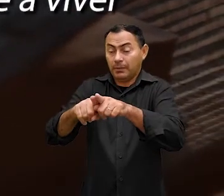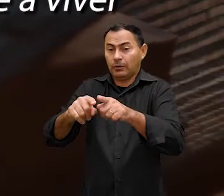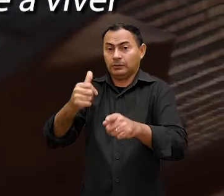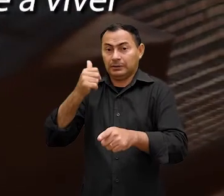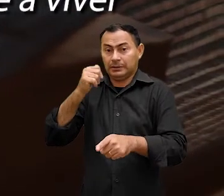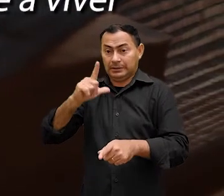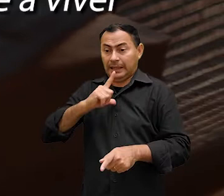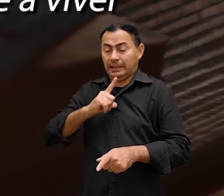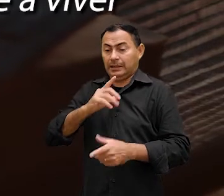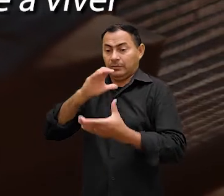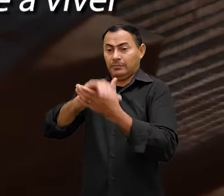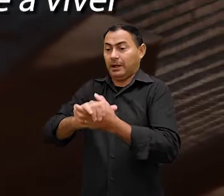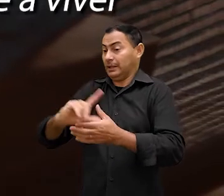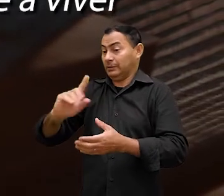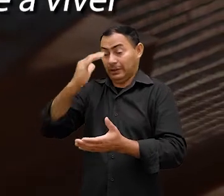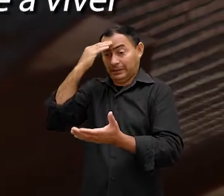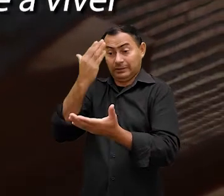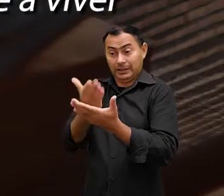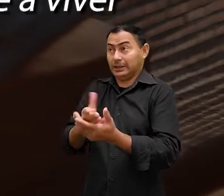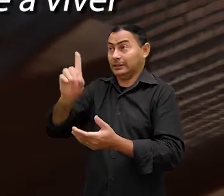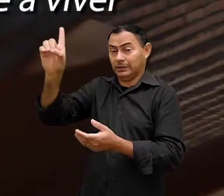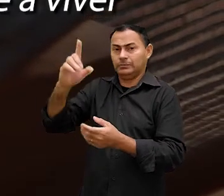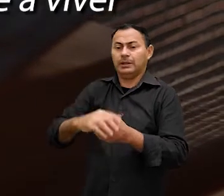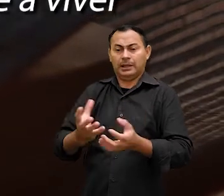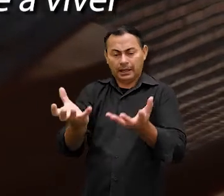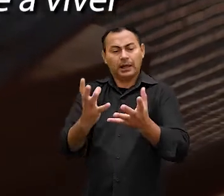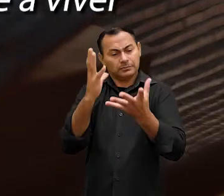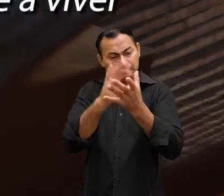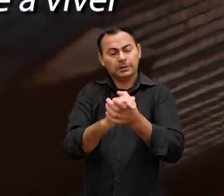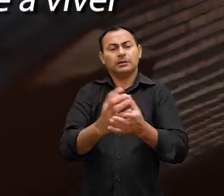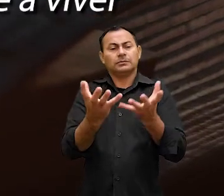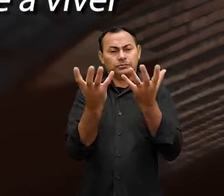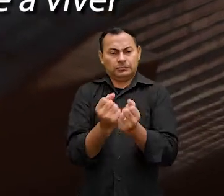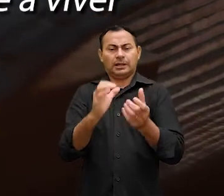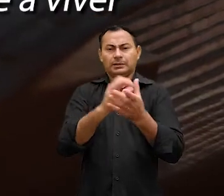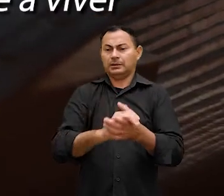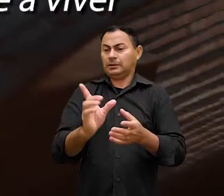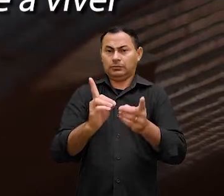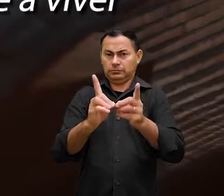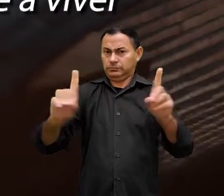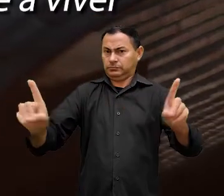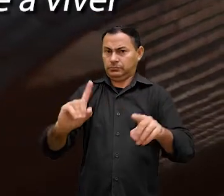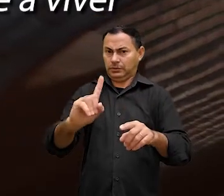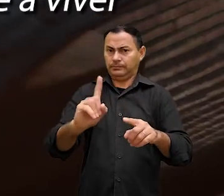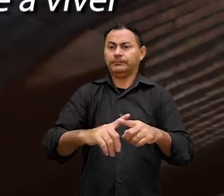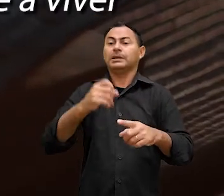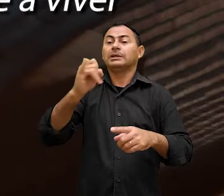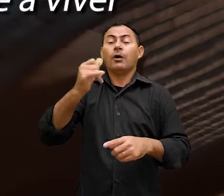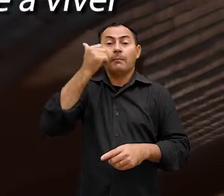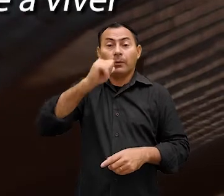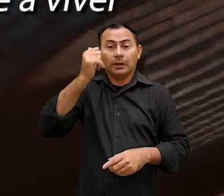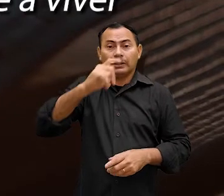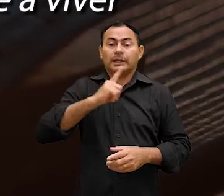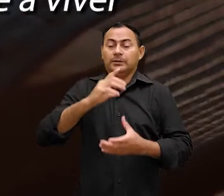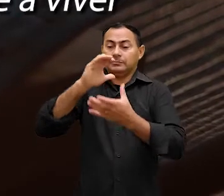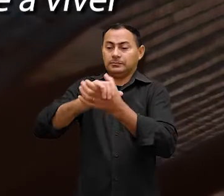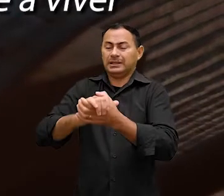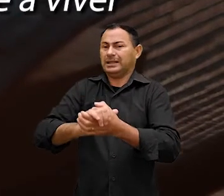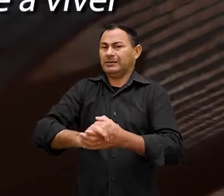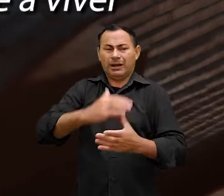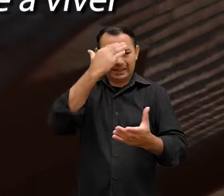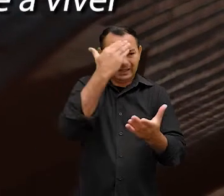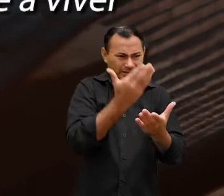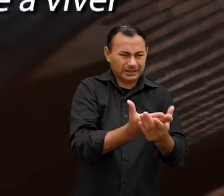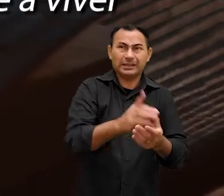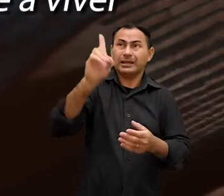mulher descrente e ela se dispõe a viver com ele, não se divorcie dela. E se uma mulher tem marido descrente e